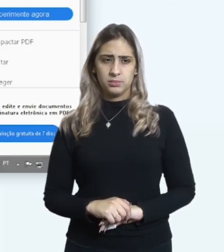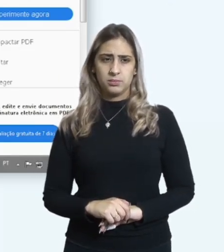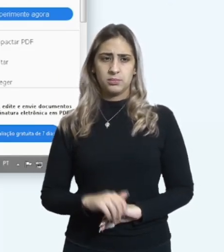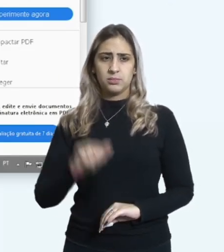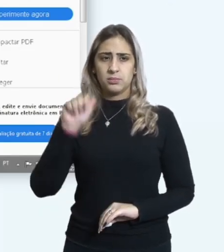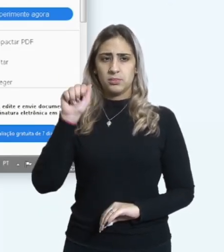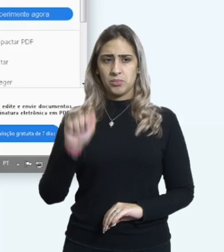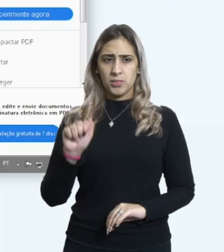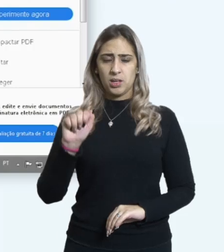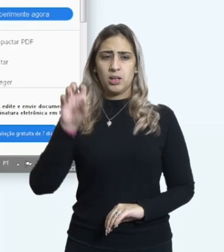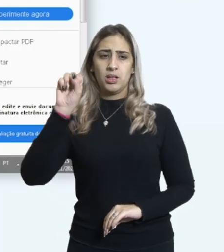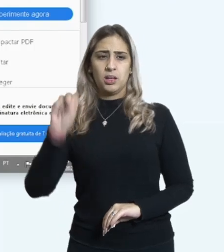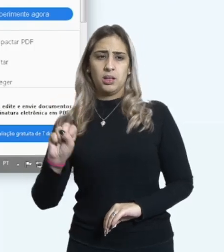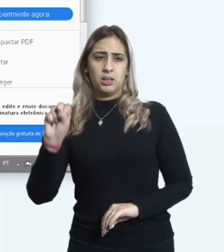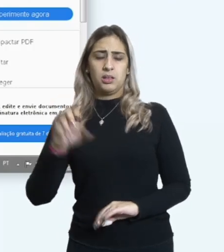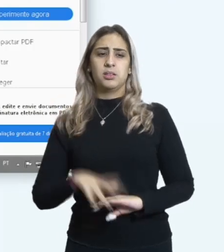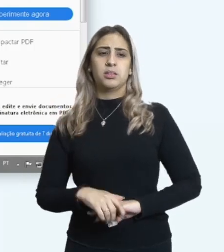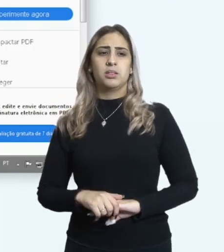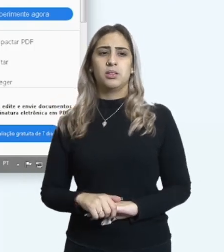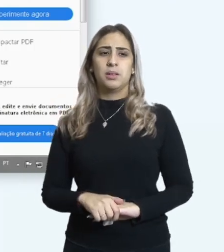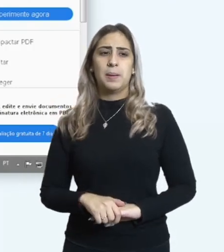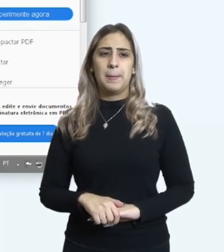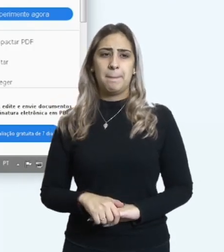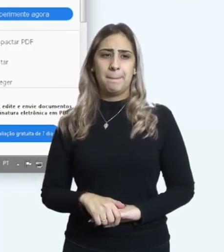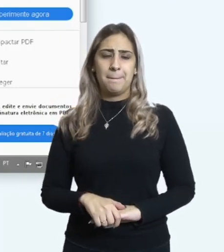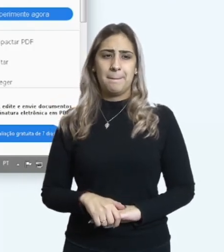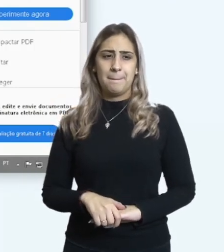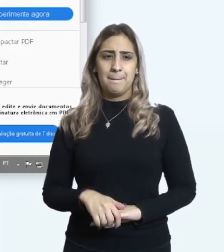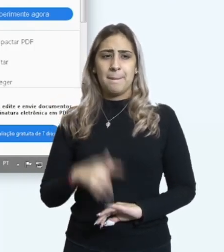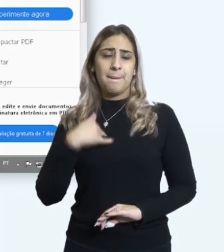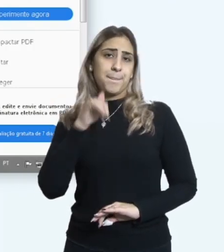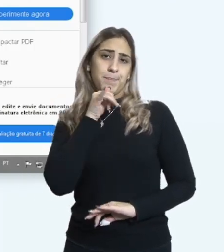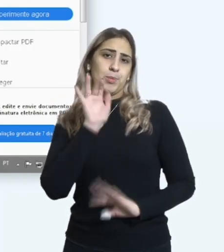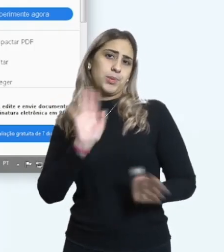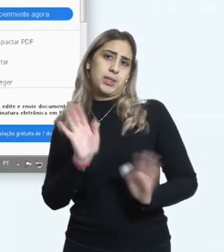AS, volume 3, por exemplo.